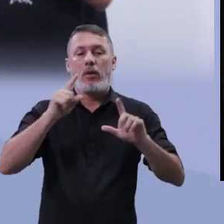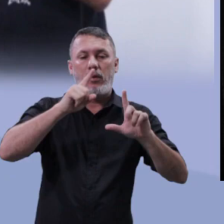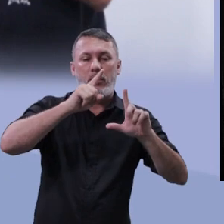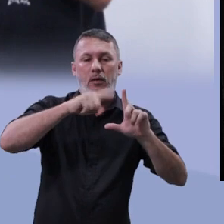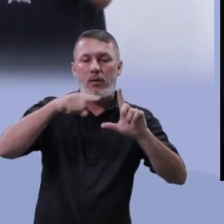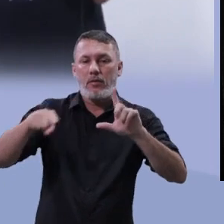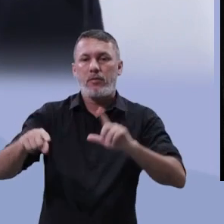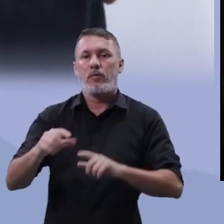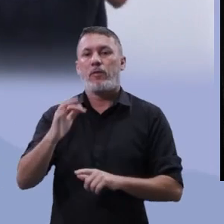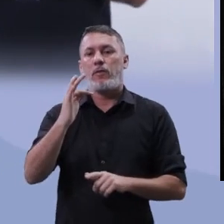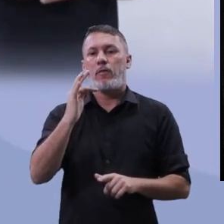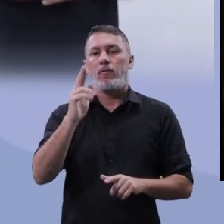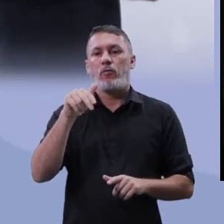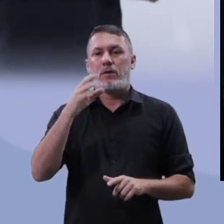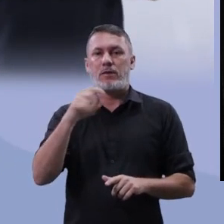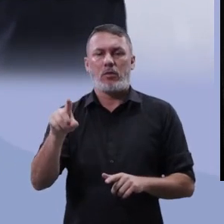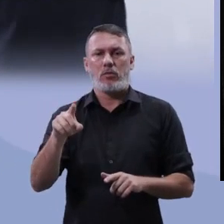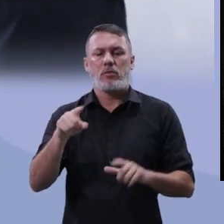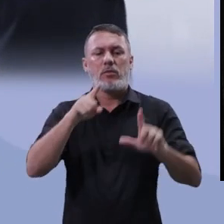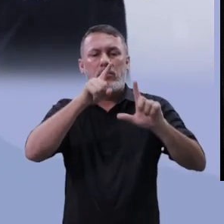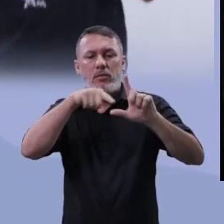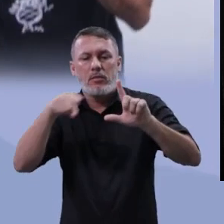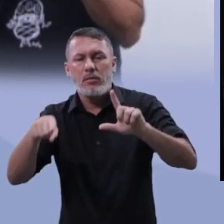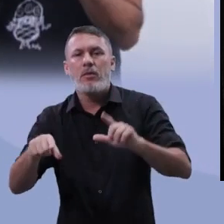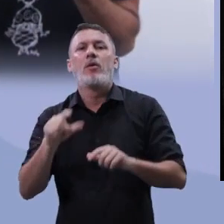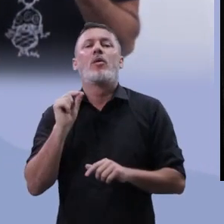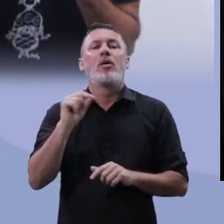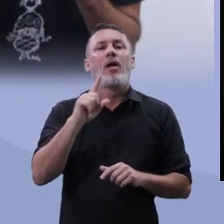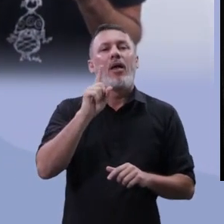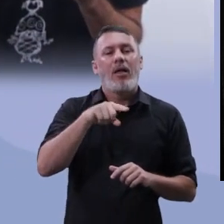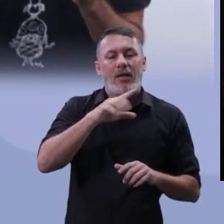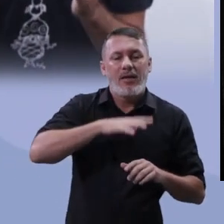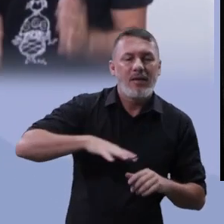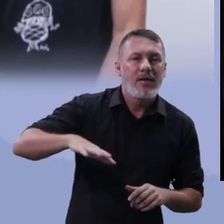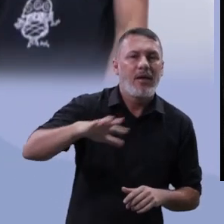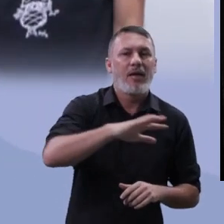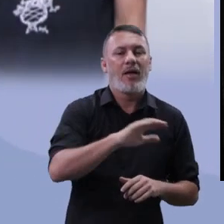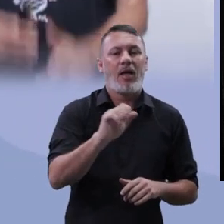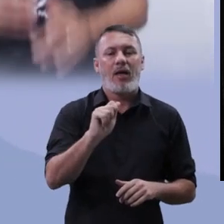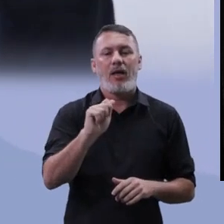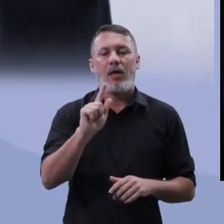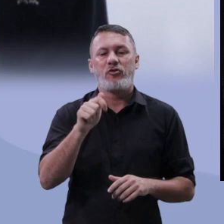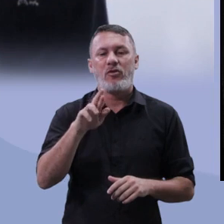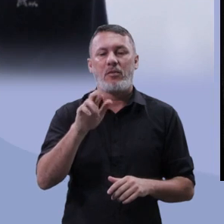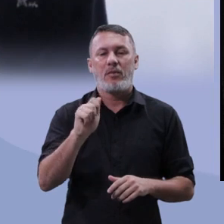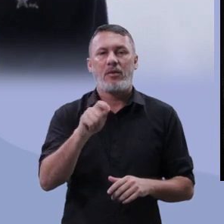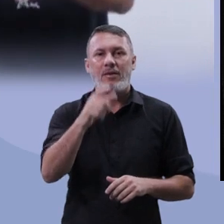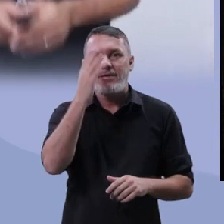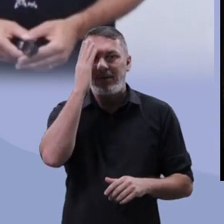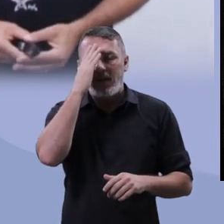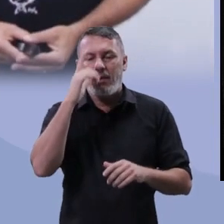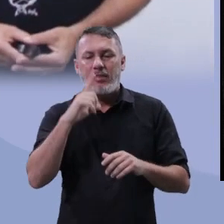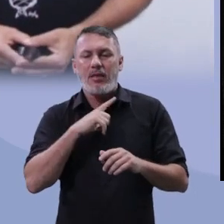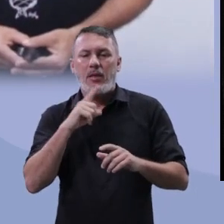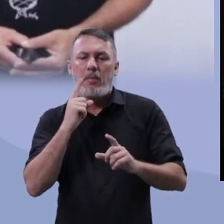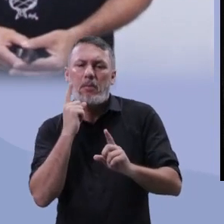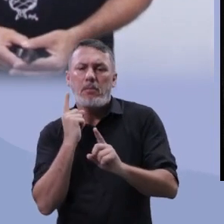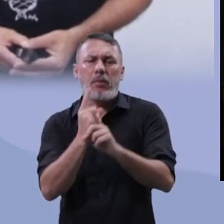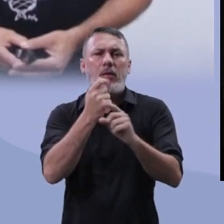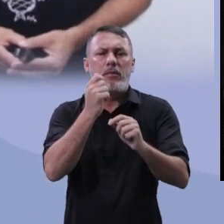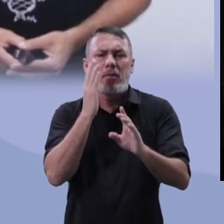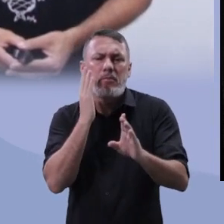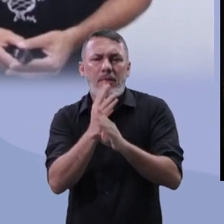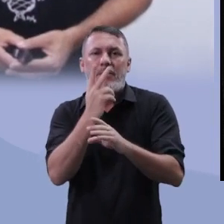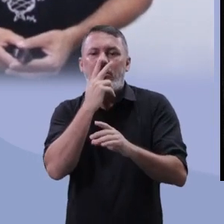funções e gráficos. Essa competência você vai ter toda a parte de álgebra aí, meu hacker. É onde vai aparecer o X da